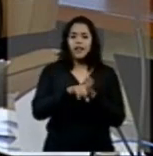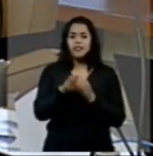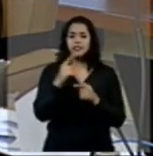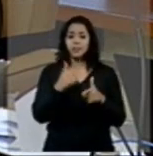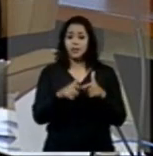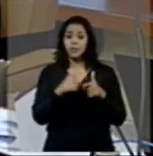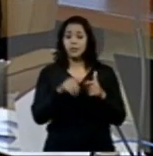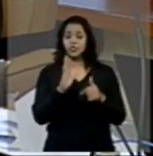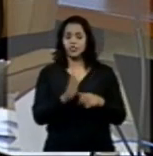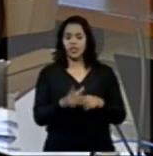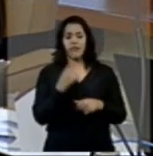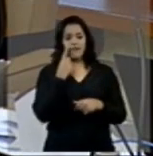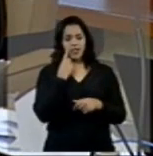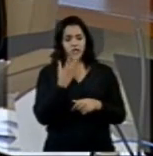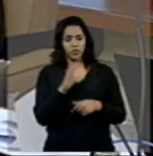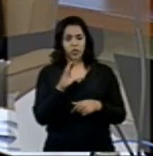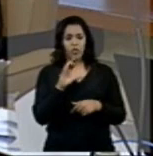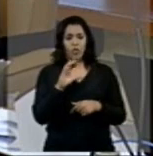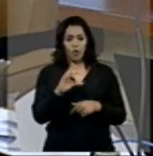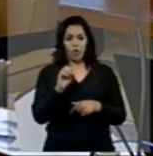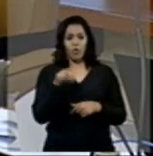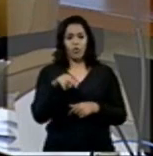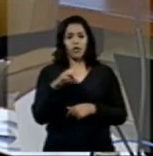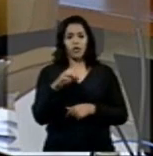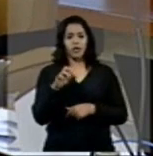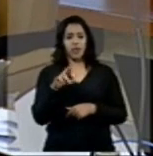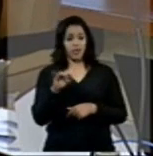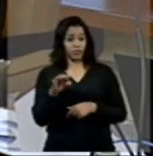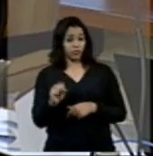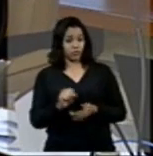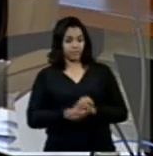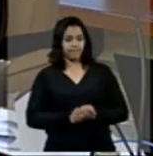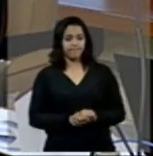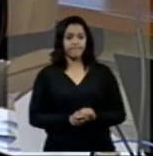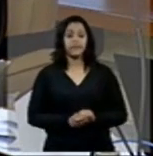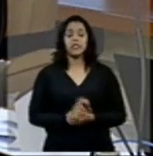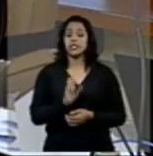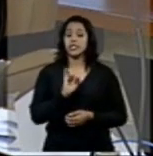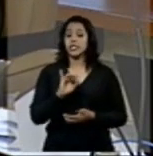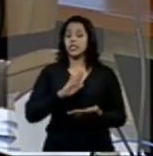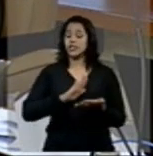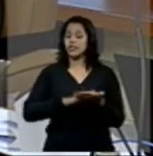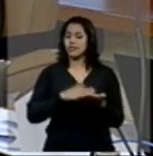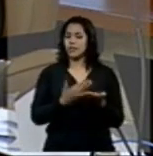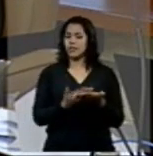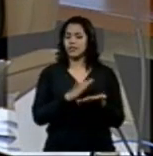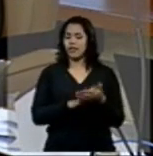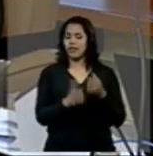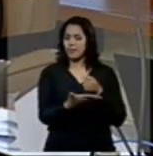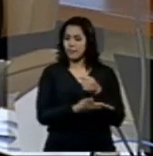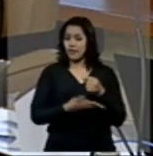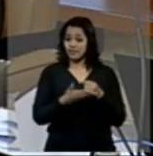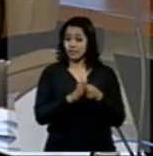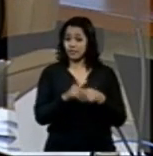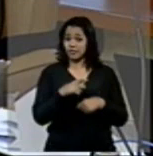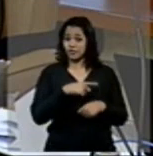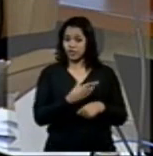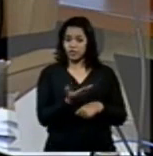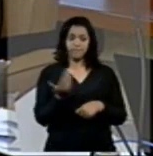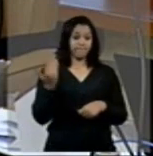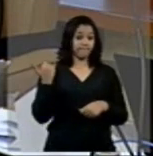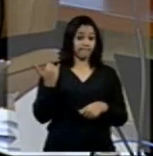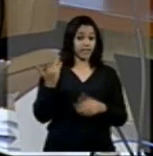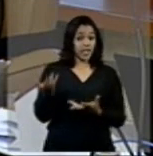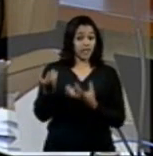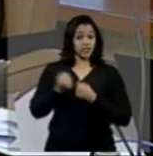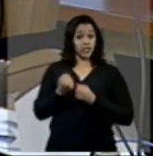casos concretos. Logo, ao interpretar a base infraconstitucional existente e adotar